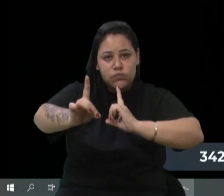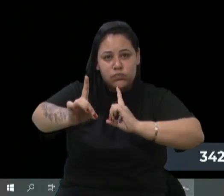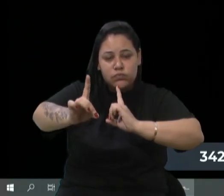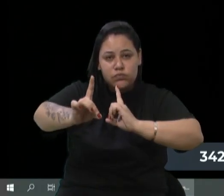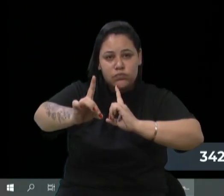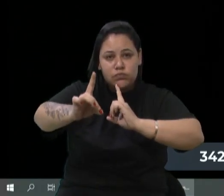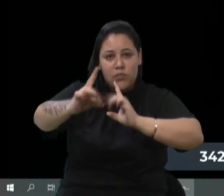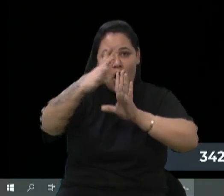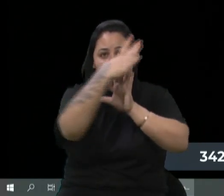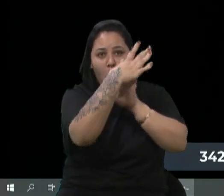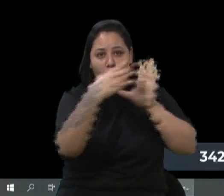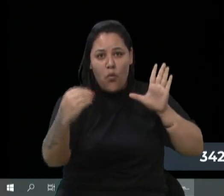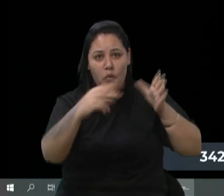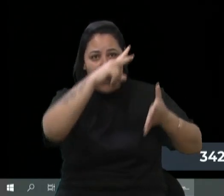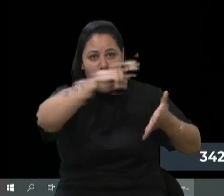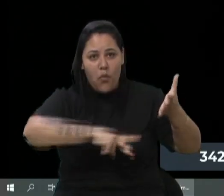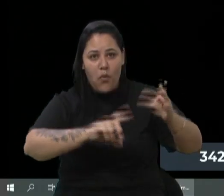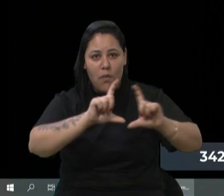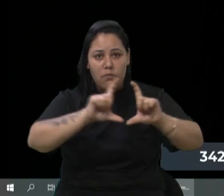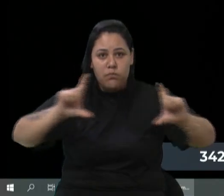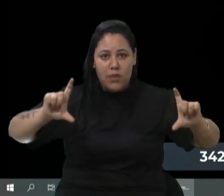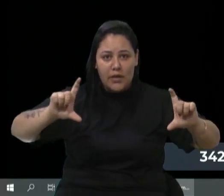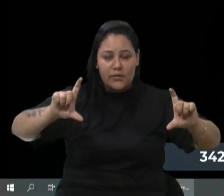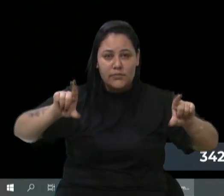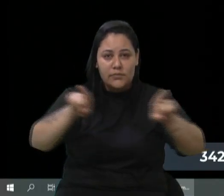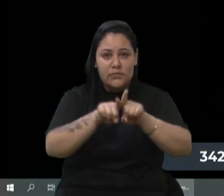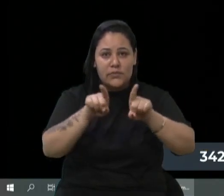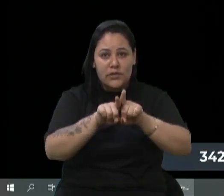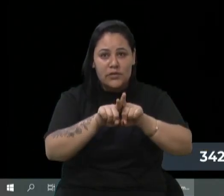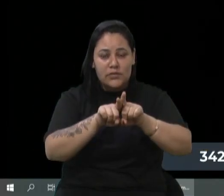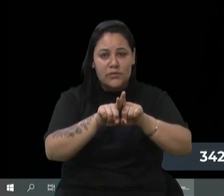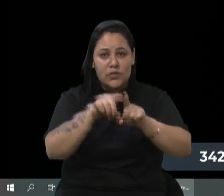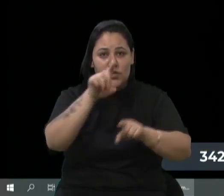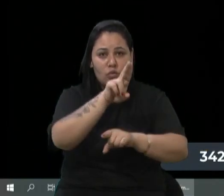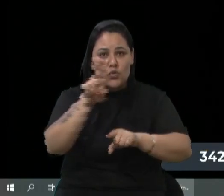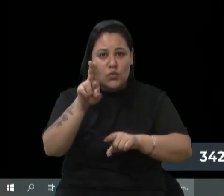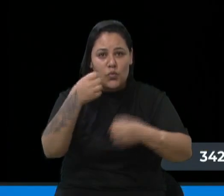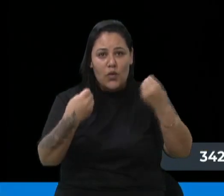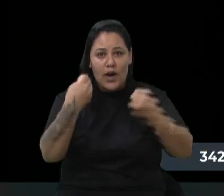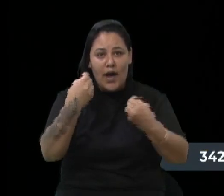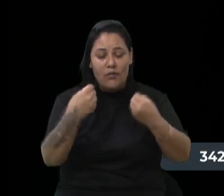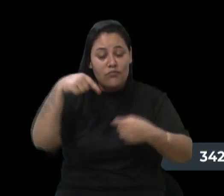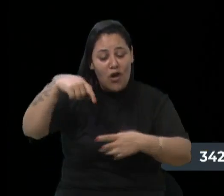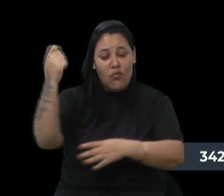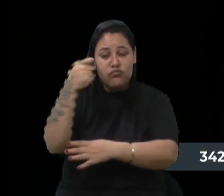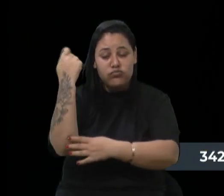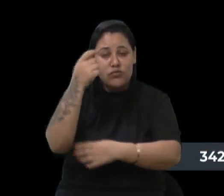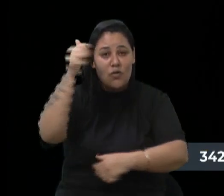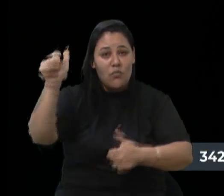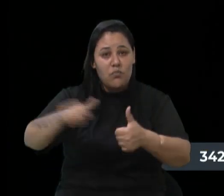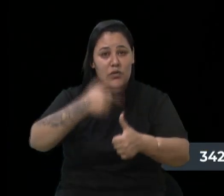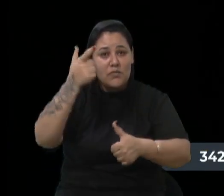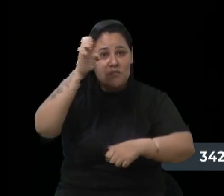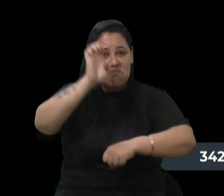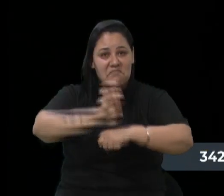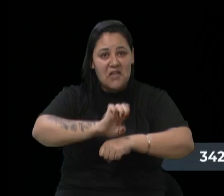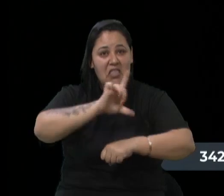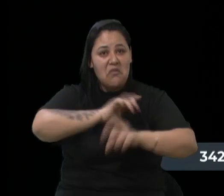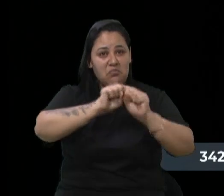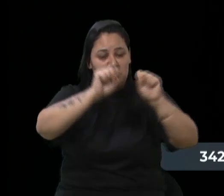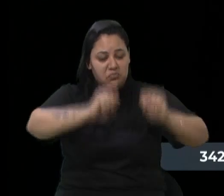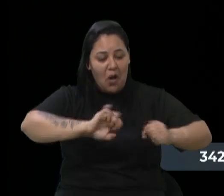dos veículos que passam por eles. O Rio Grande do Sul será o primeiro estado do Brasil a ter o sistema instalado em